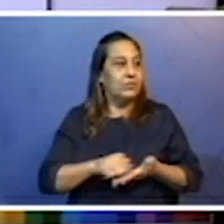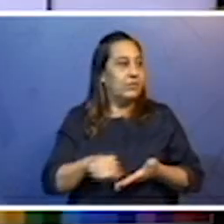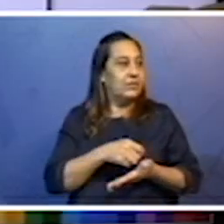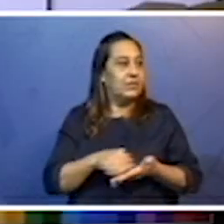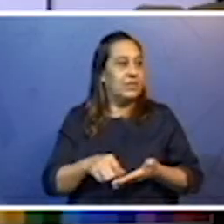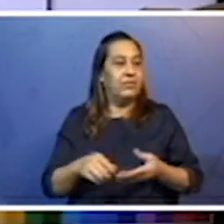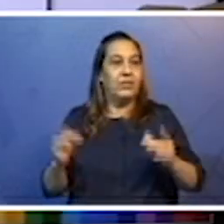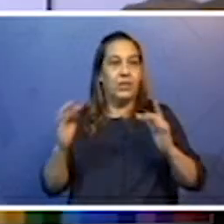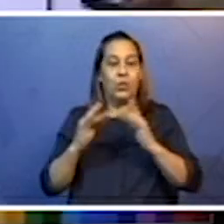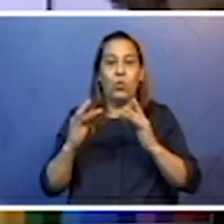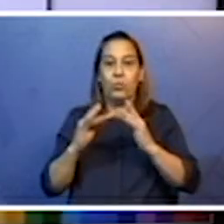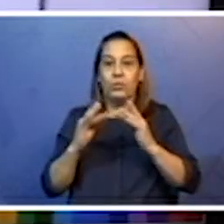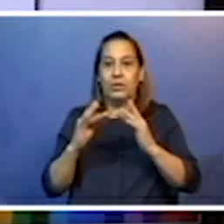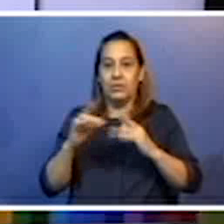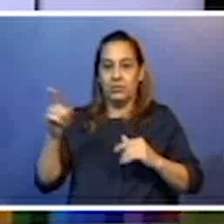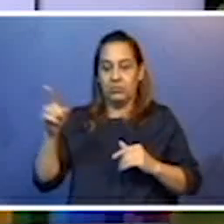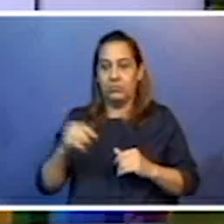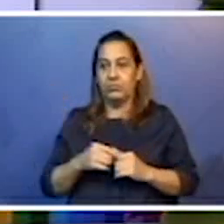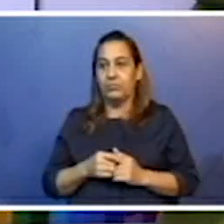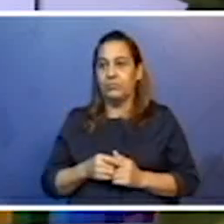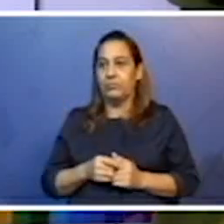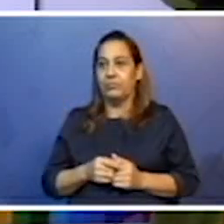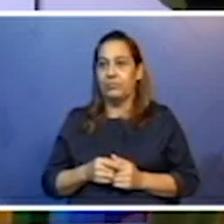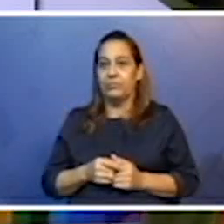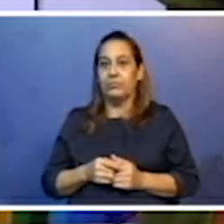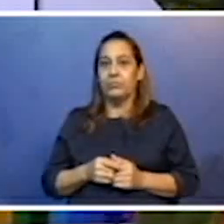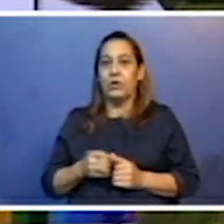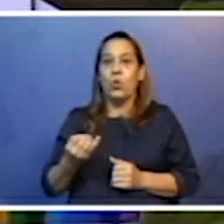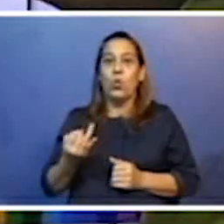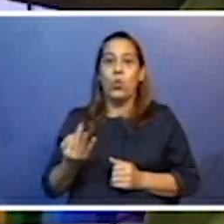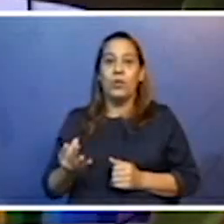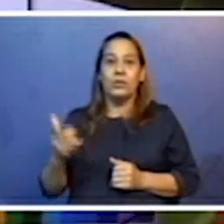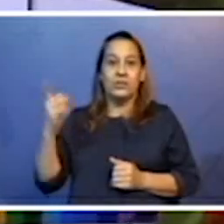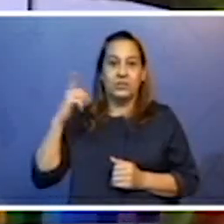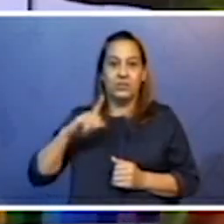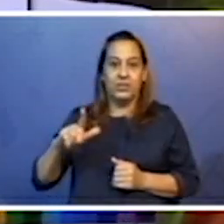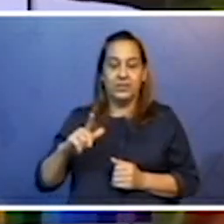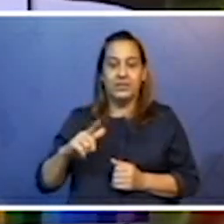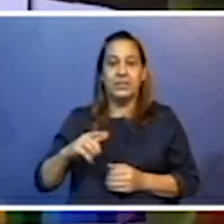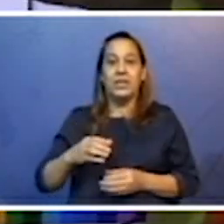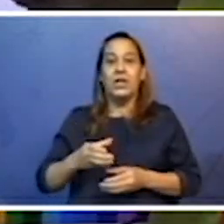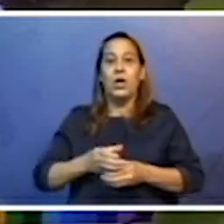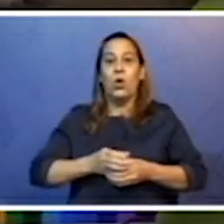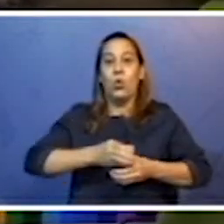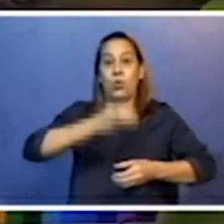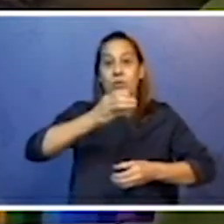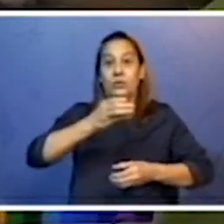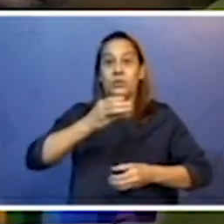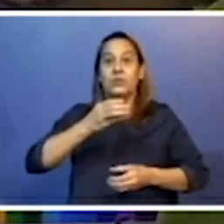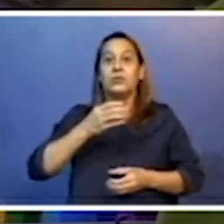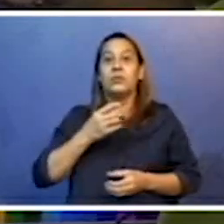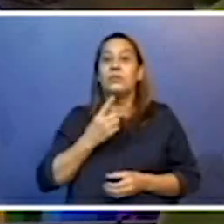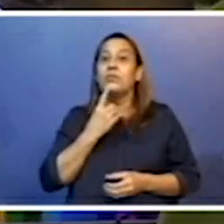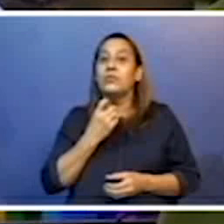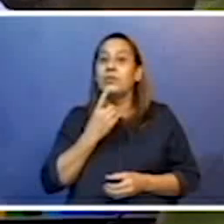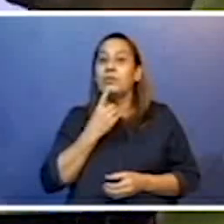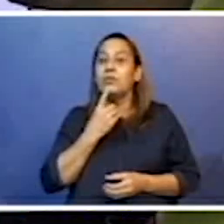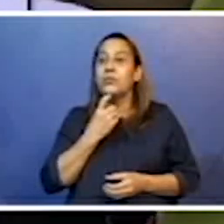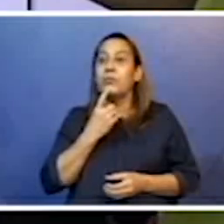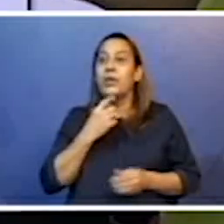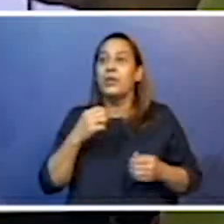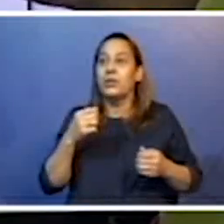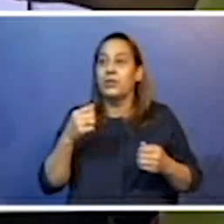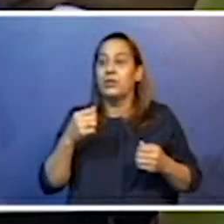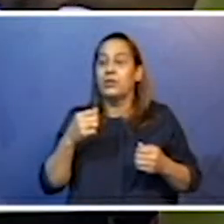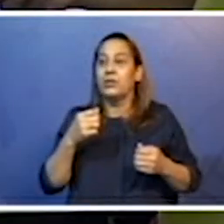de acordo com tudo que a gente fez lá, ó. Quantas vezes o recipiente 1 teve que ser enchido